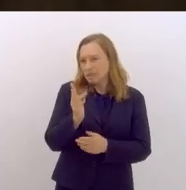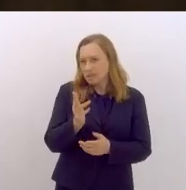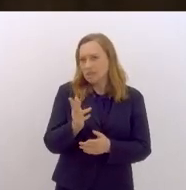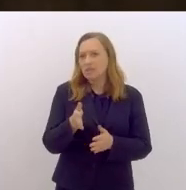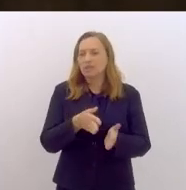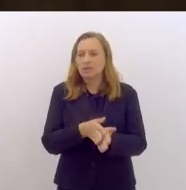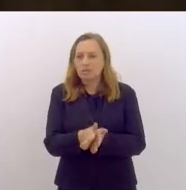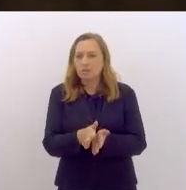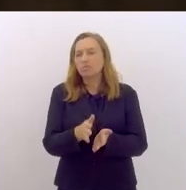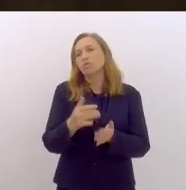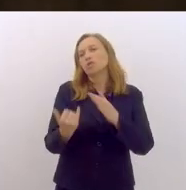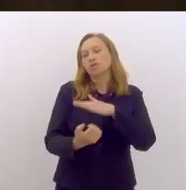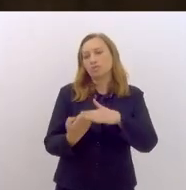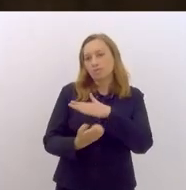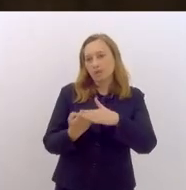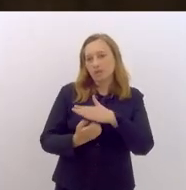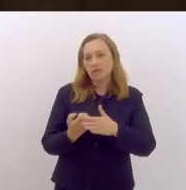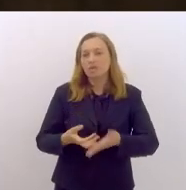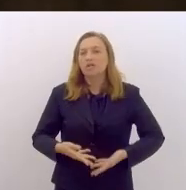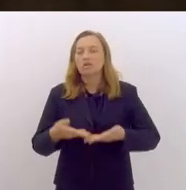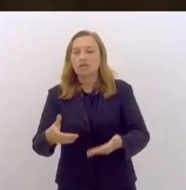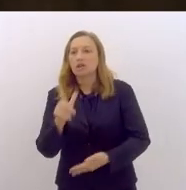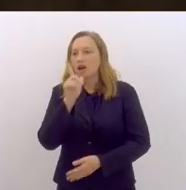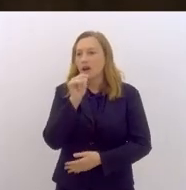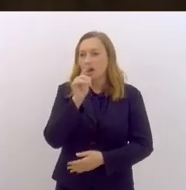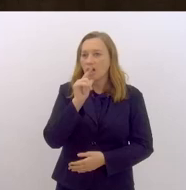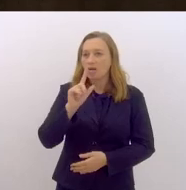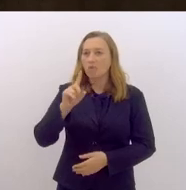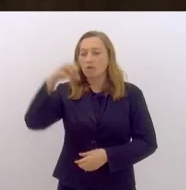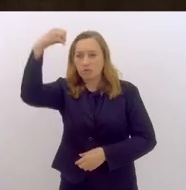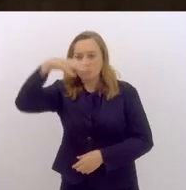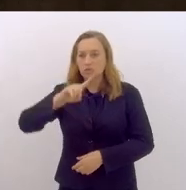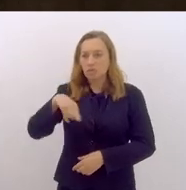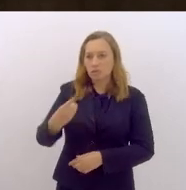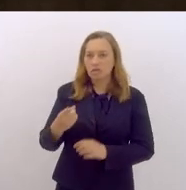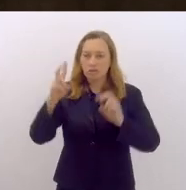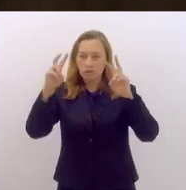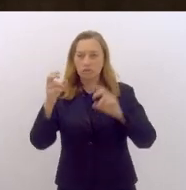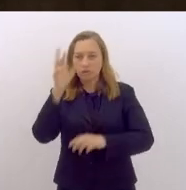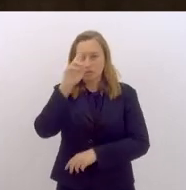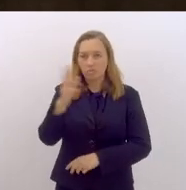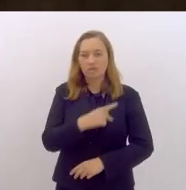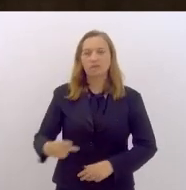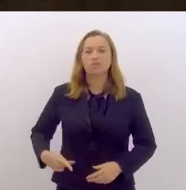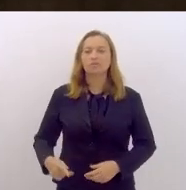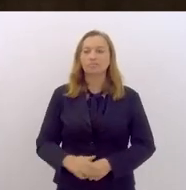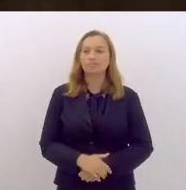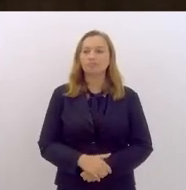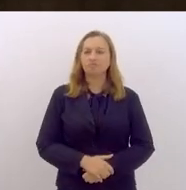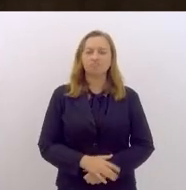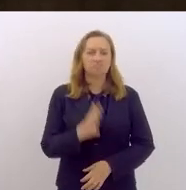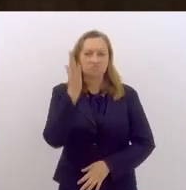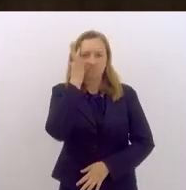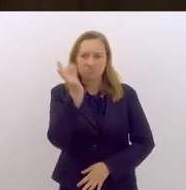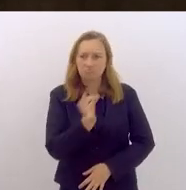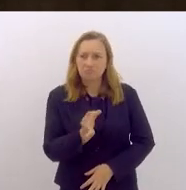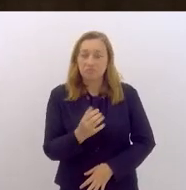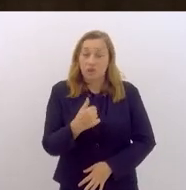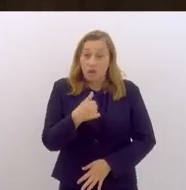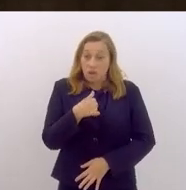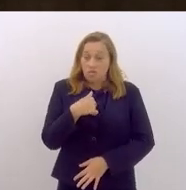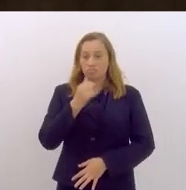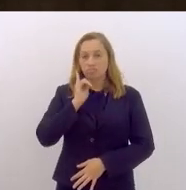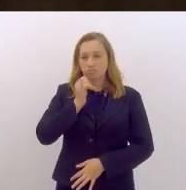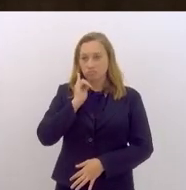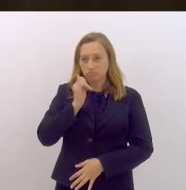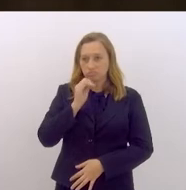empresas concessionárias, fornecedores de água, luz, gás e da outras providências. Senhor presidente, não sabia que eu seria o